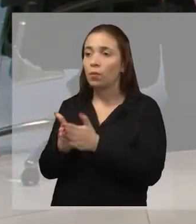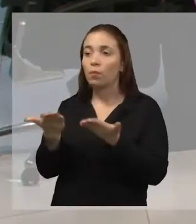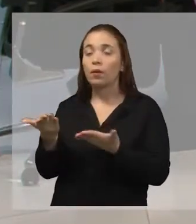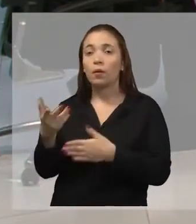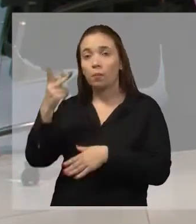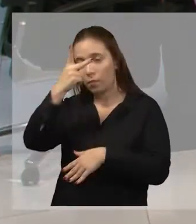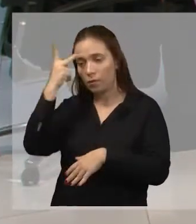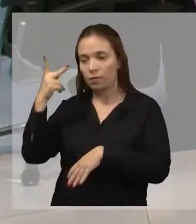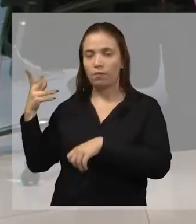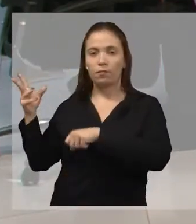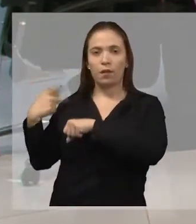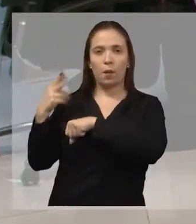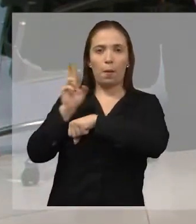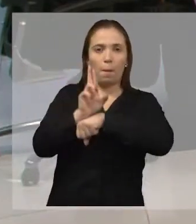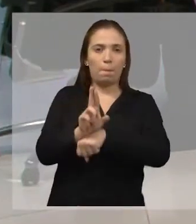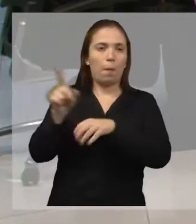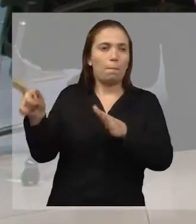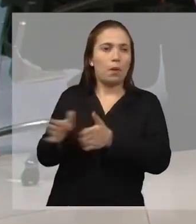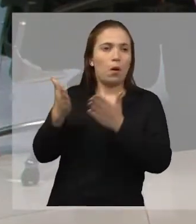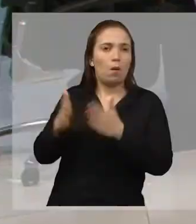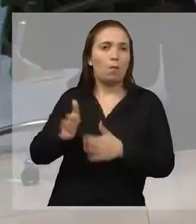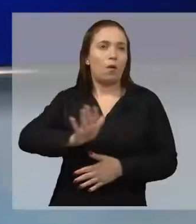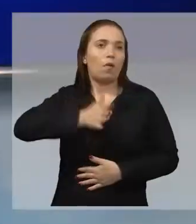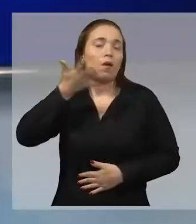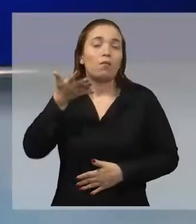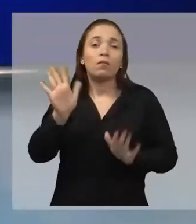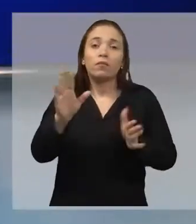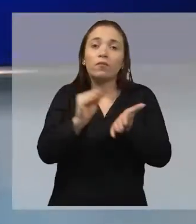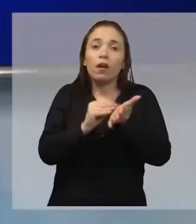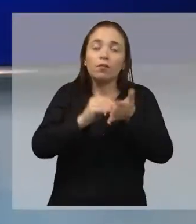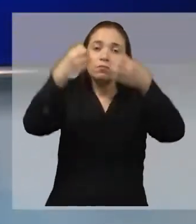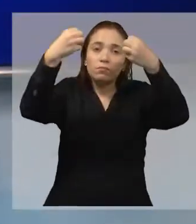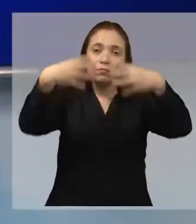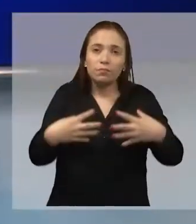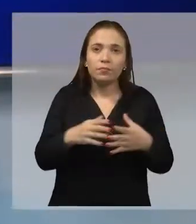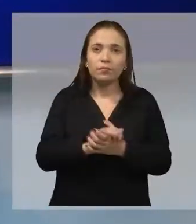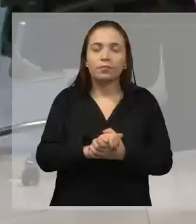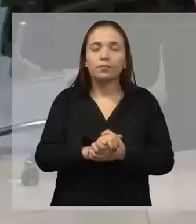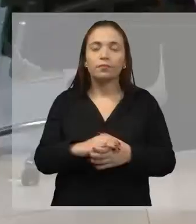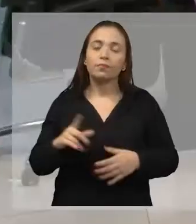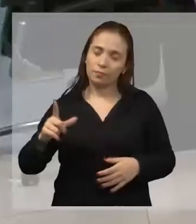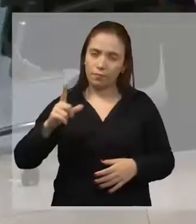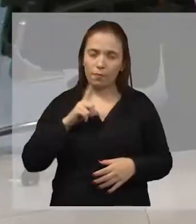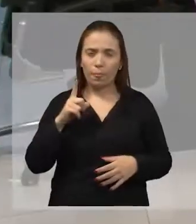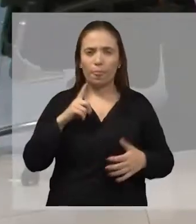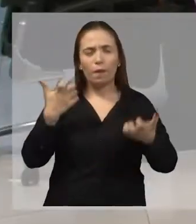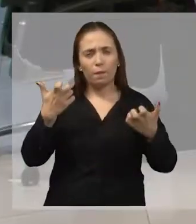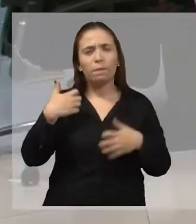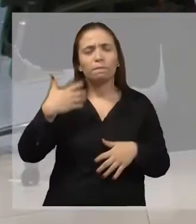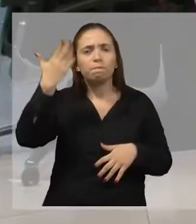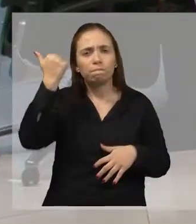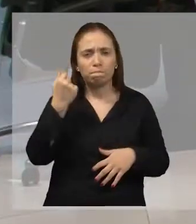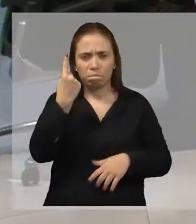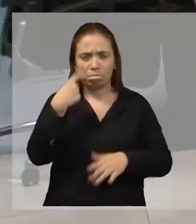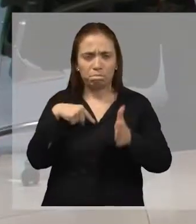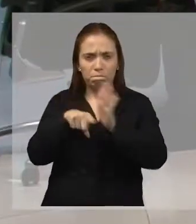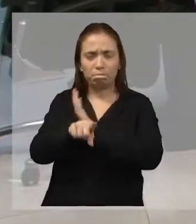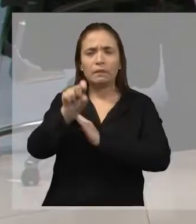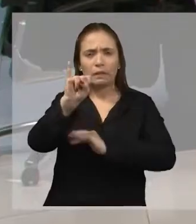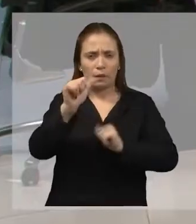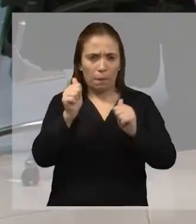hipocrisia esse negócio de tomar as dores dos oprimidos. Mas há questões outras também, né? Há questões outras. Agora, me deixa